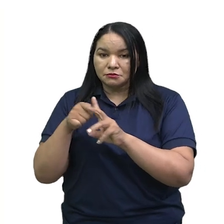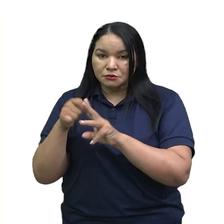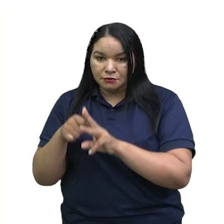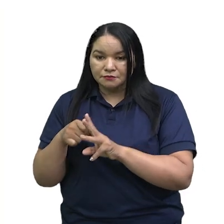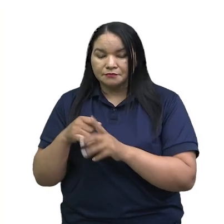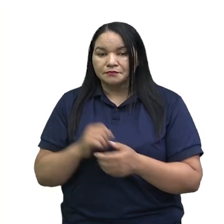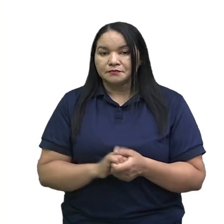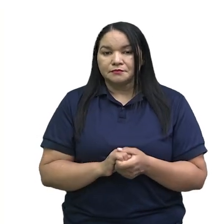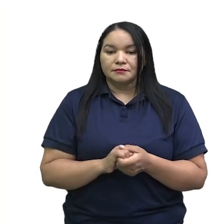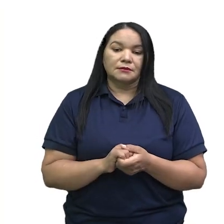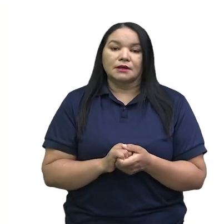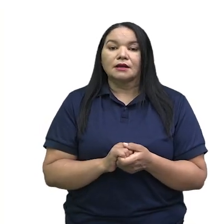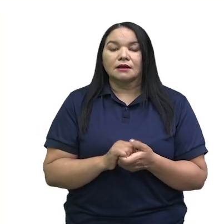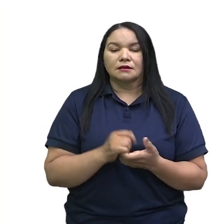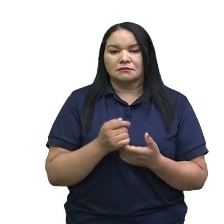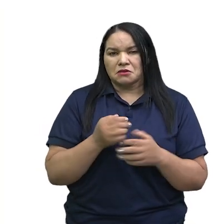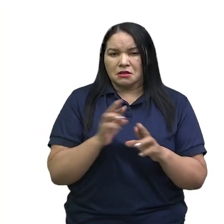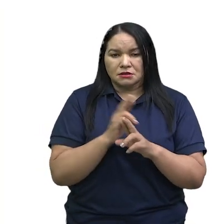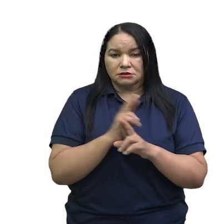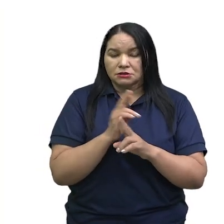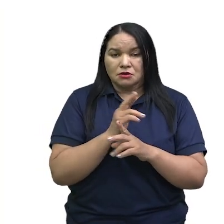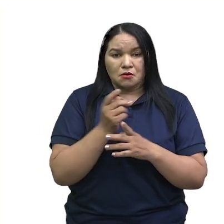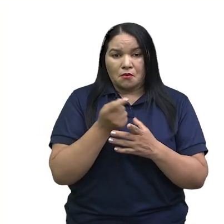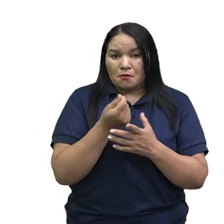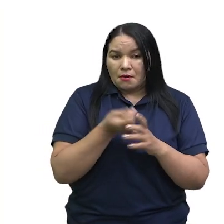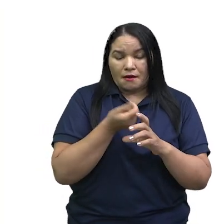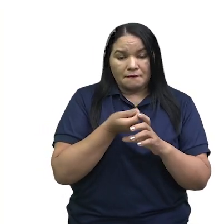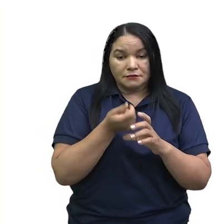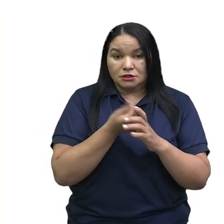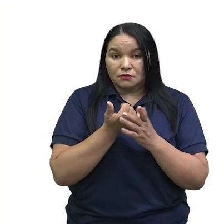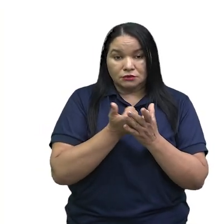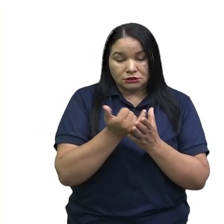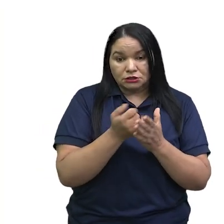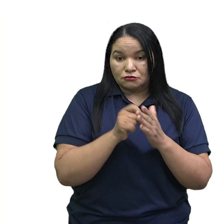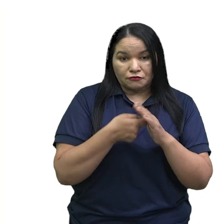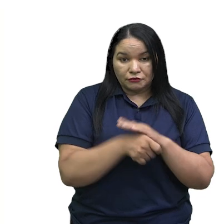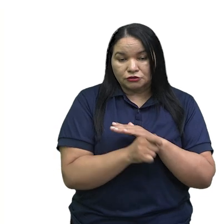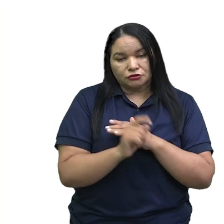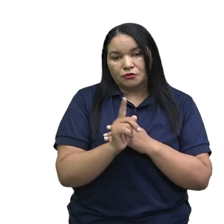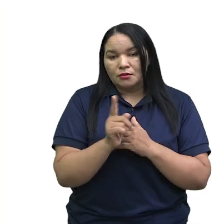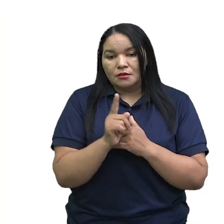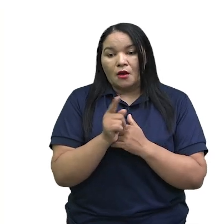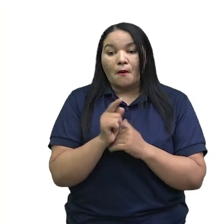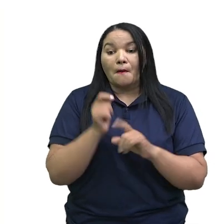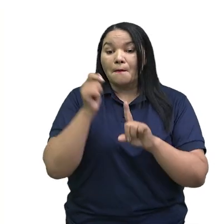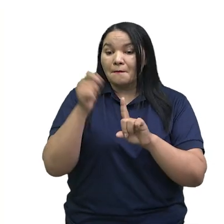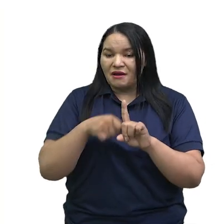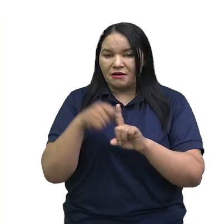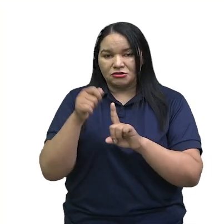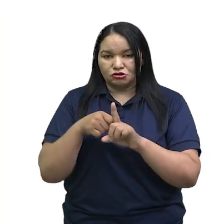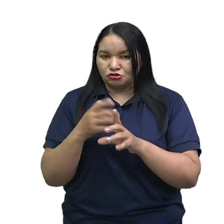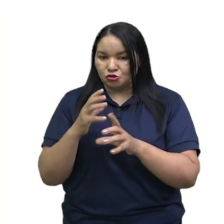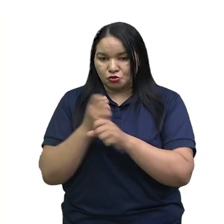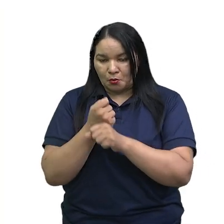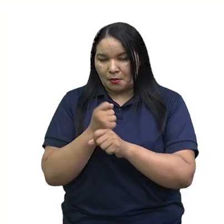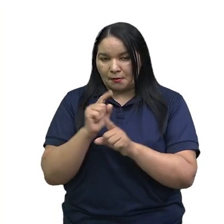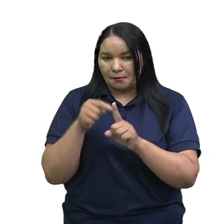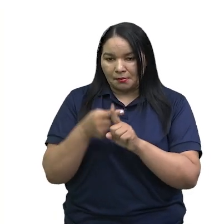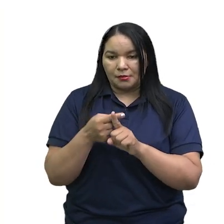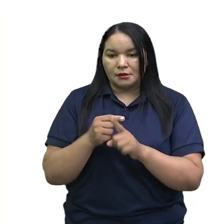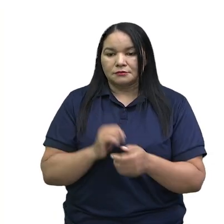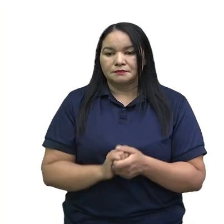ao capital inicial. E, por último, nesse terceiro mês, por exemplo, tá?